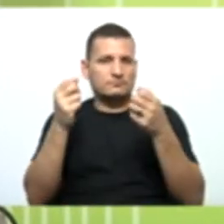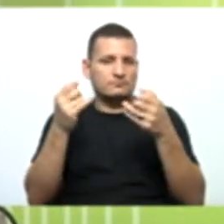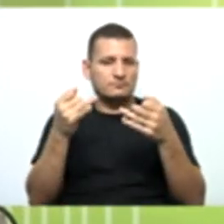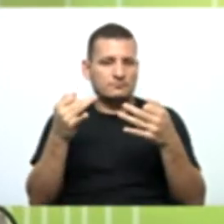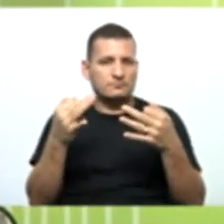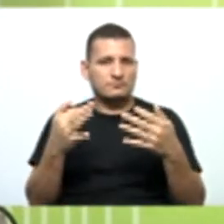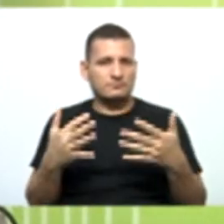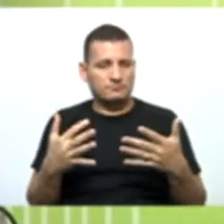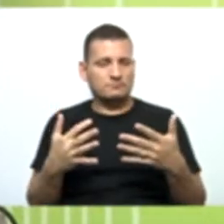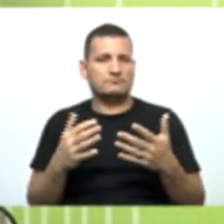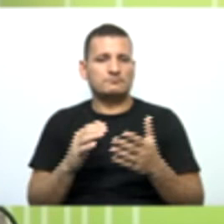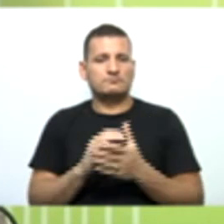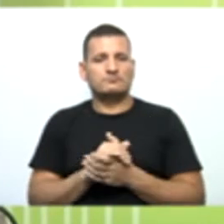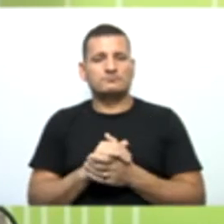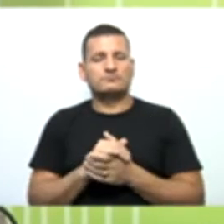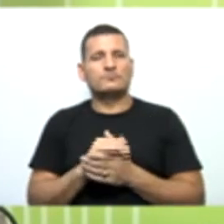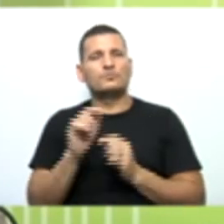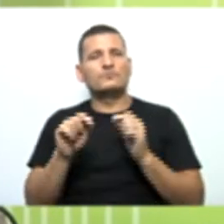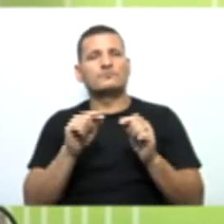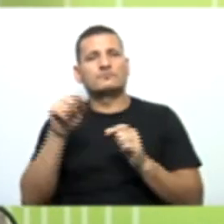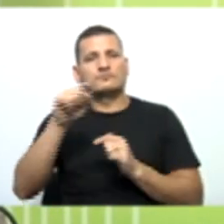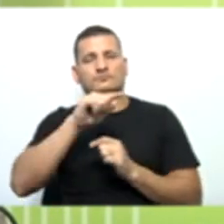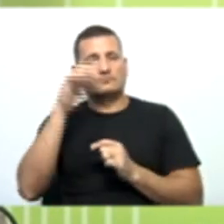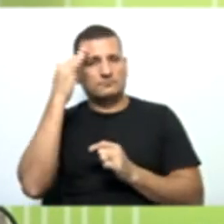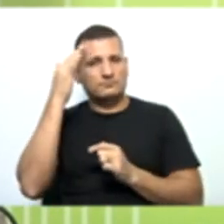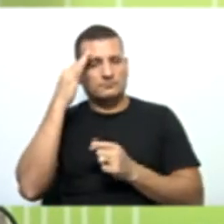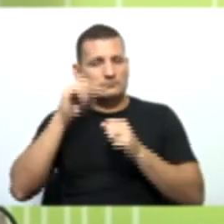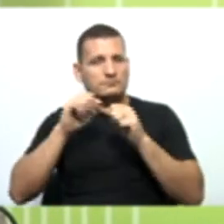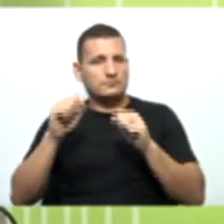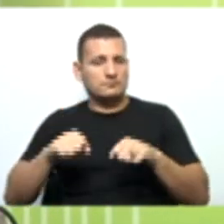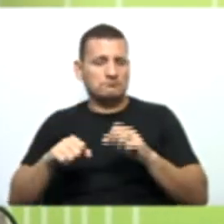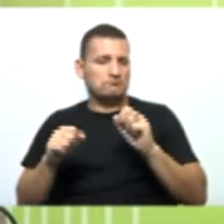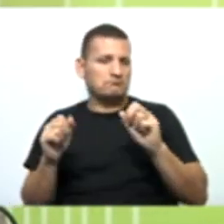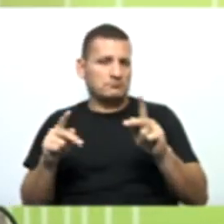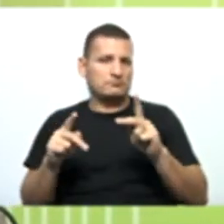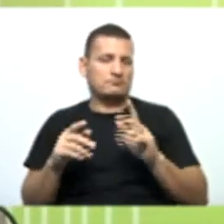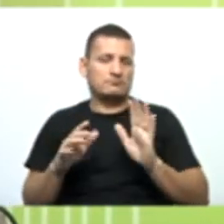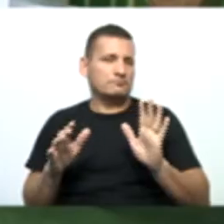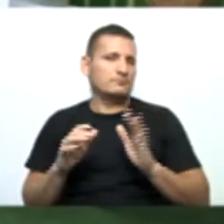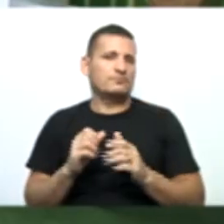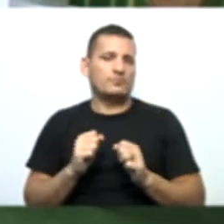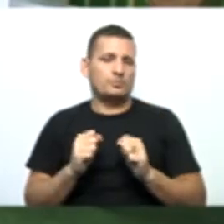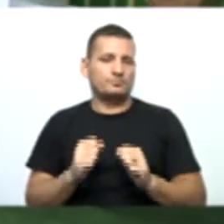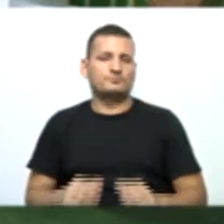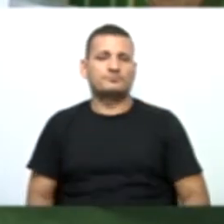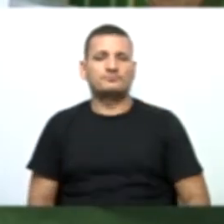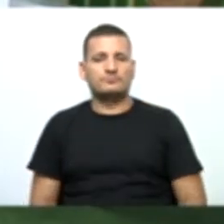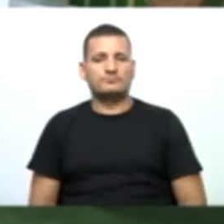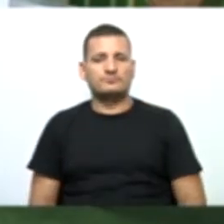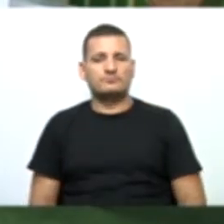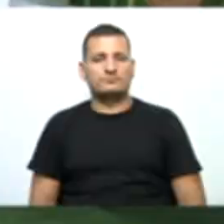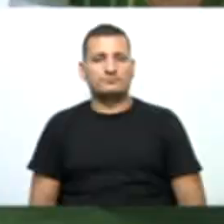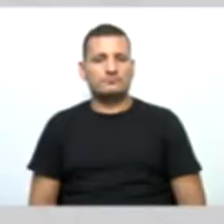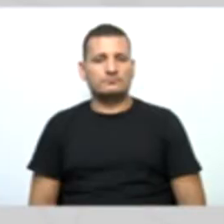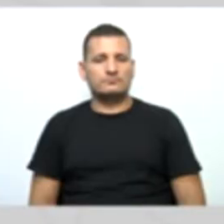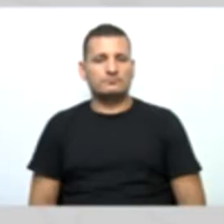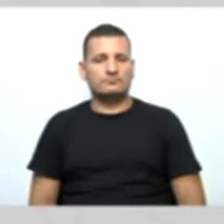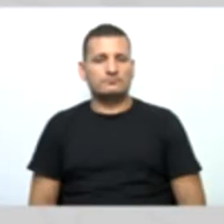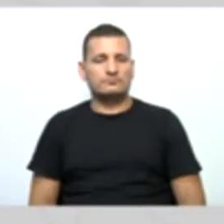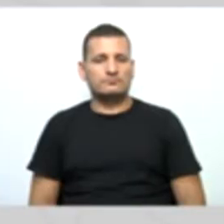bem à sua cara de sistema, a gente vai considerar como resposta sim, né? Correto. Então, vamos lá,